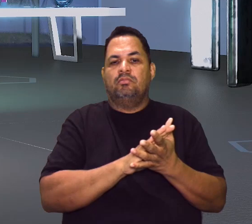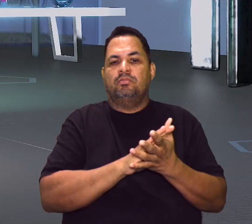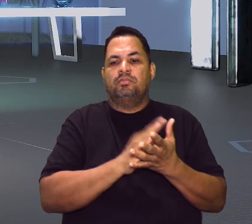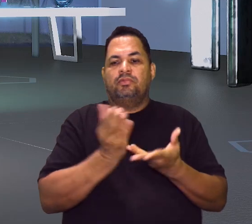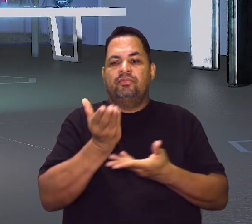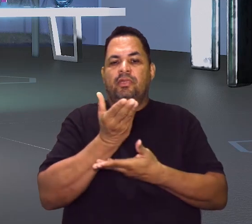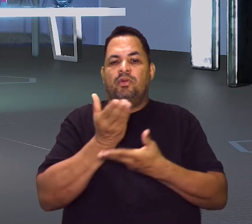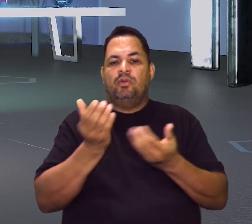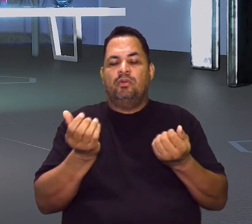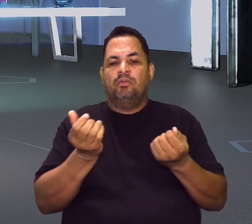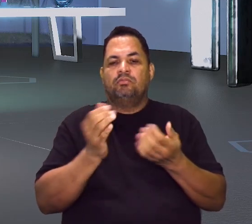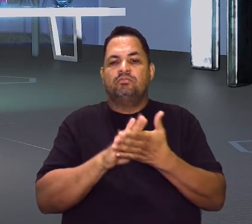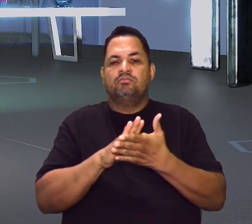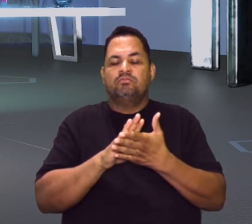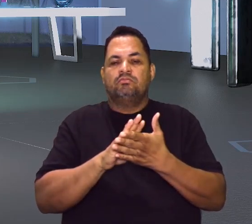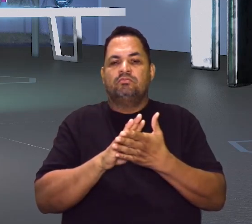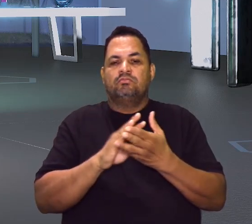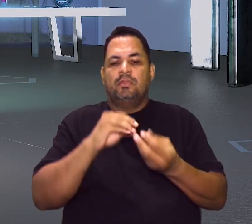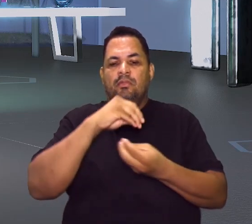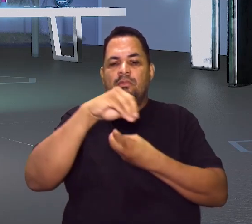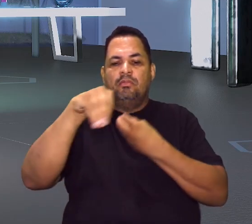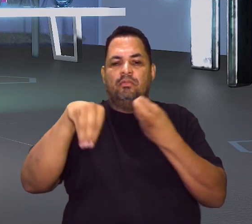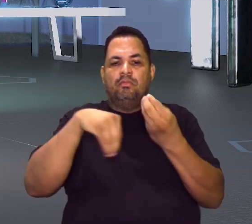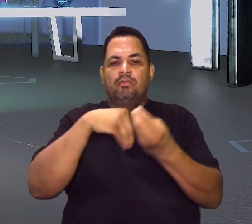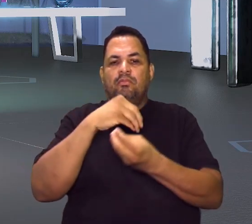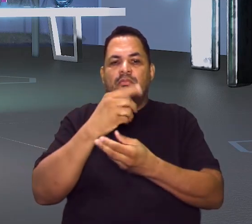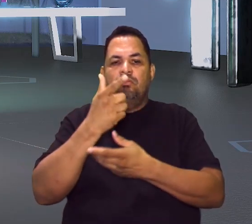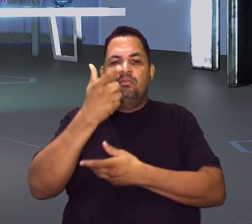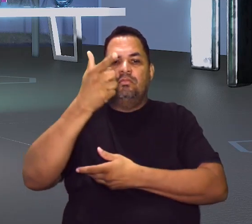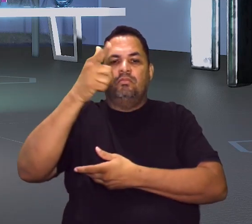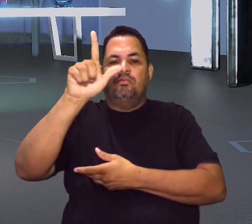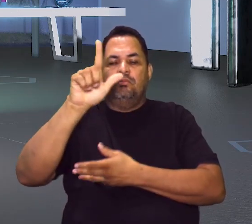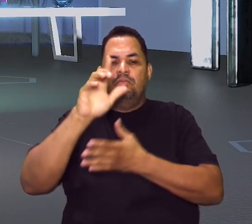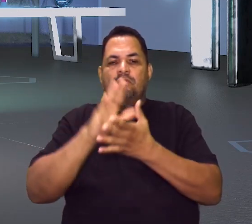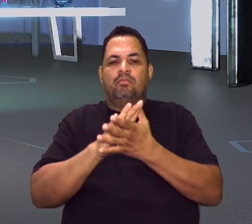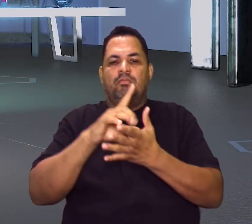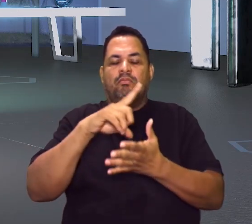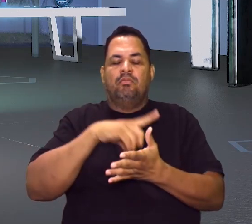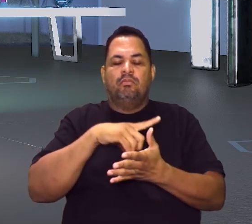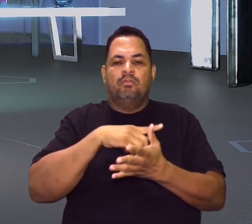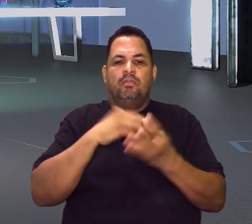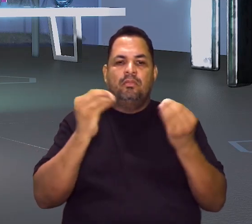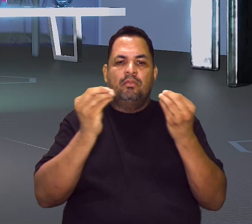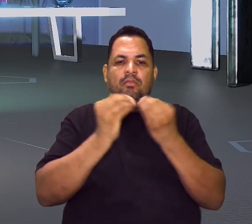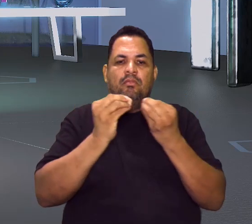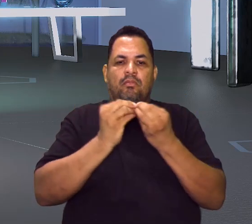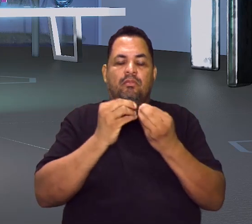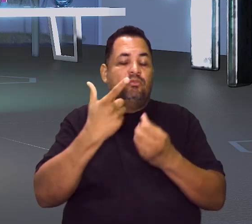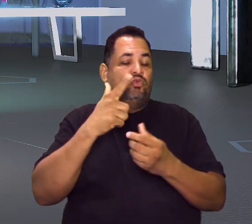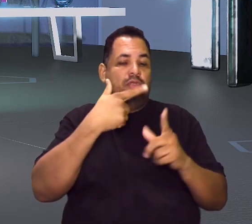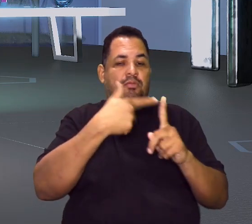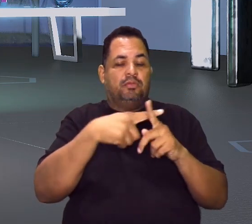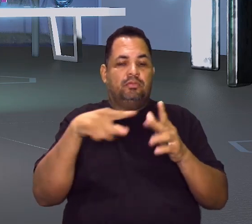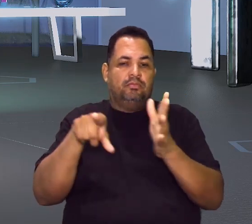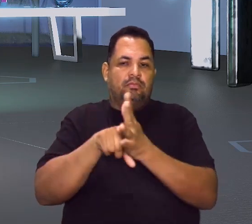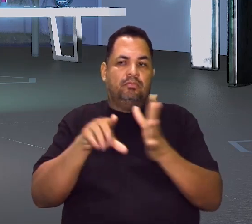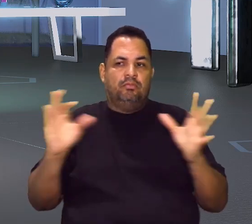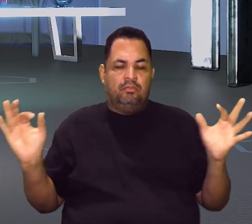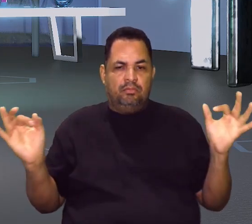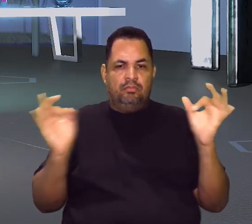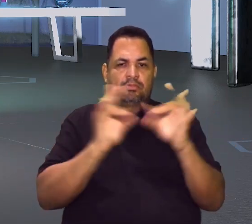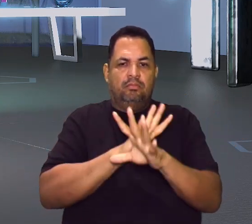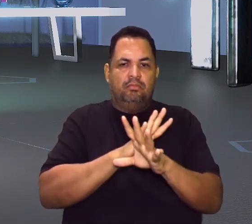se dissolver em outras substâncias cujas moléculas forem apolar.